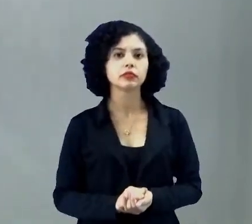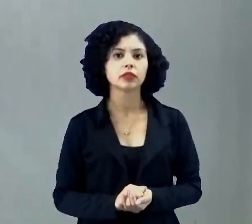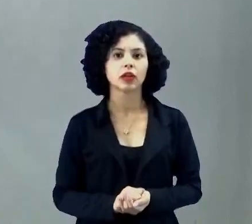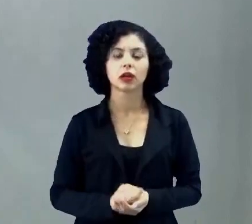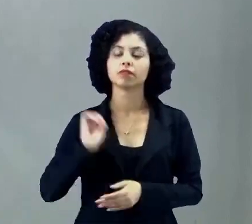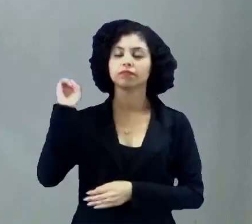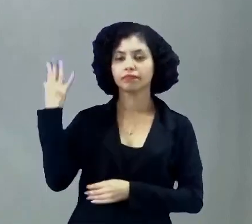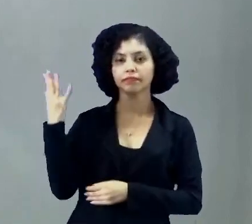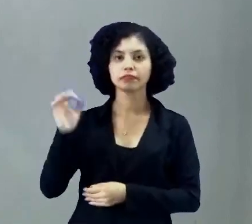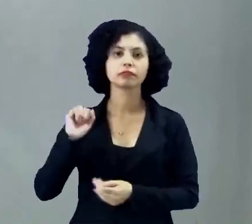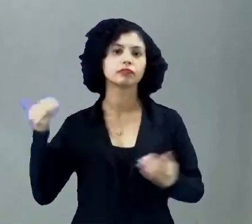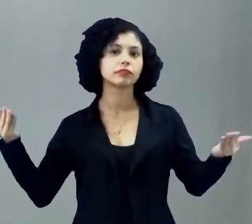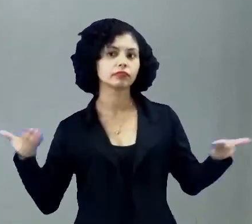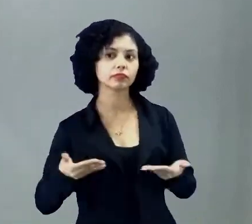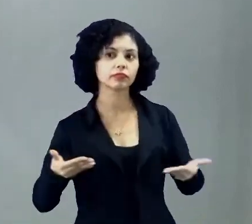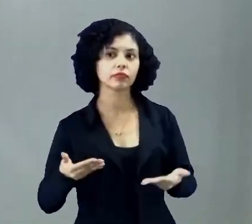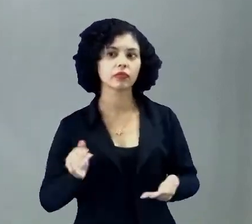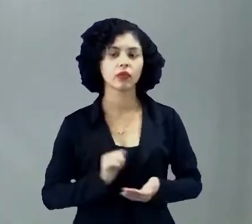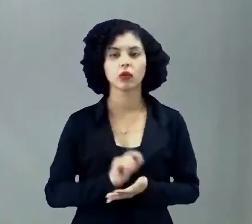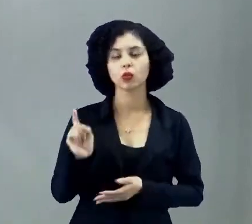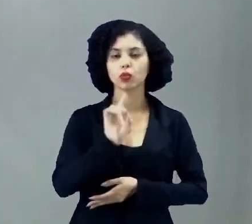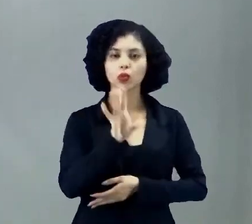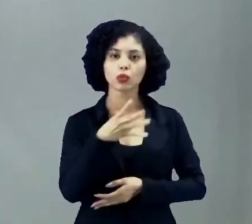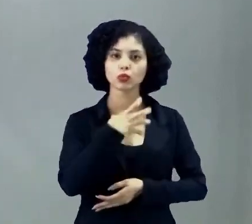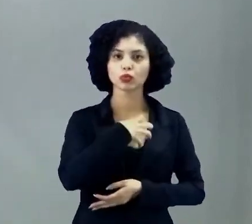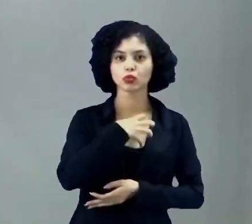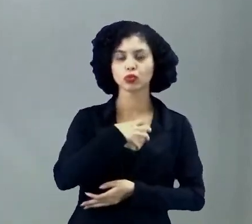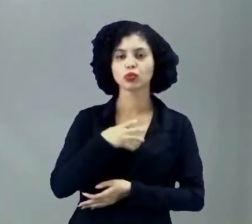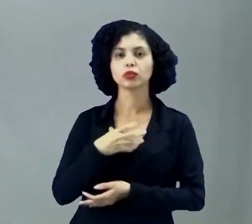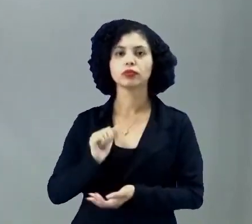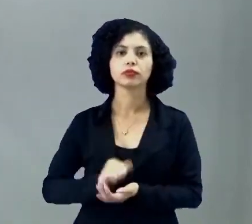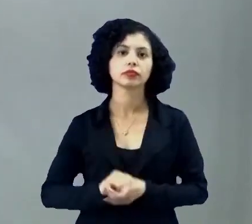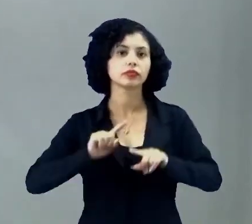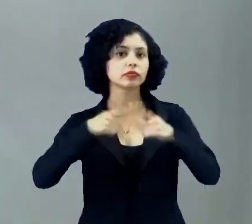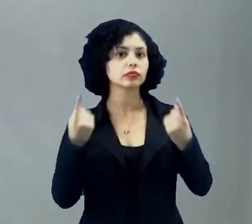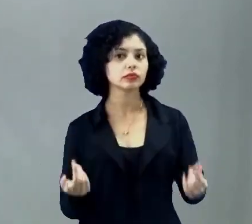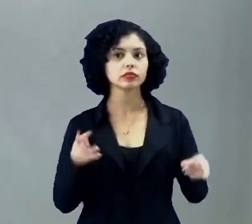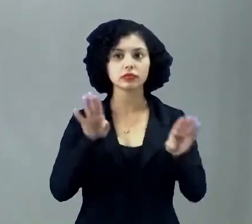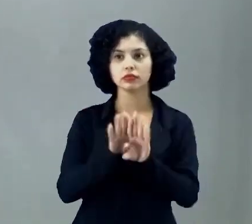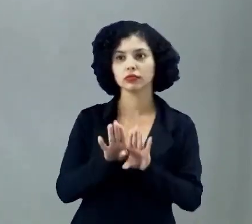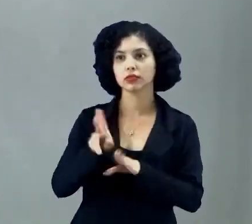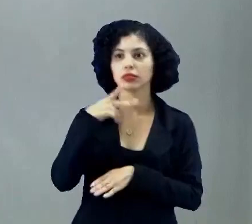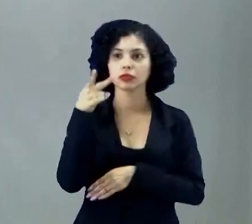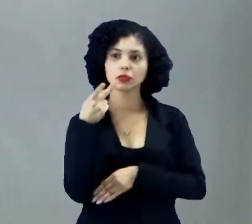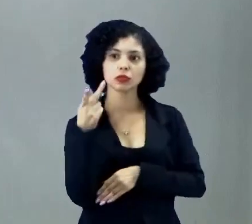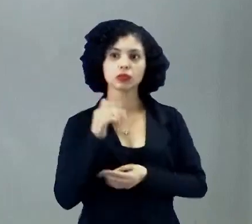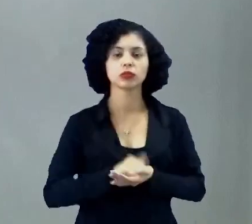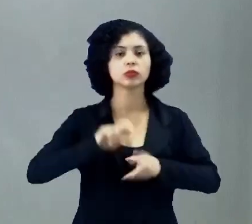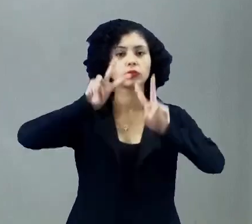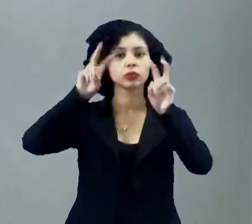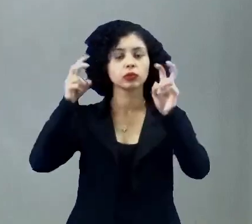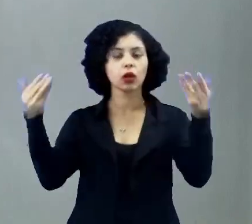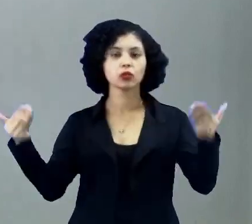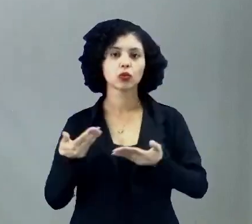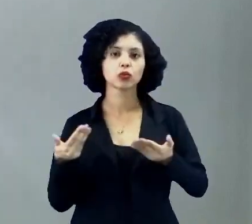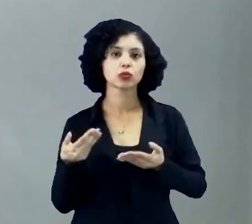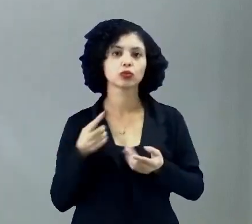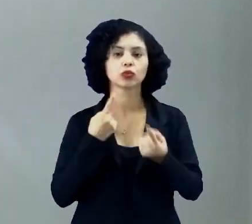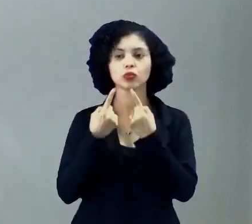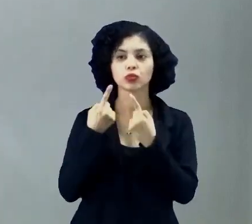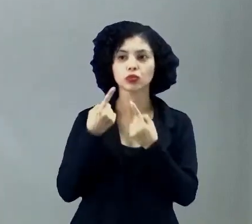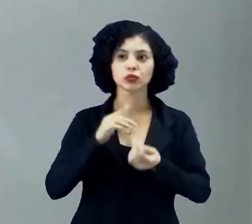muito recorrentes na atualidade, não só no sentido terminológico, mas no que diz respeito a temas que atualmente são